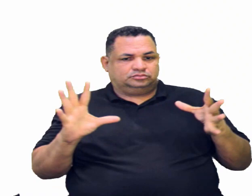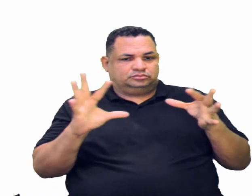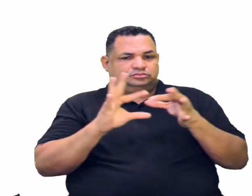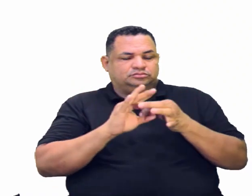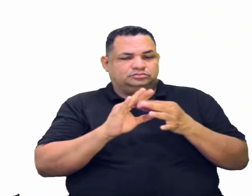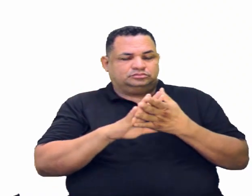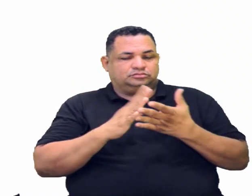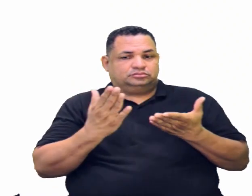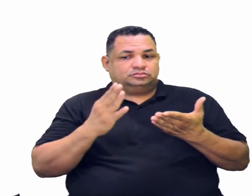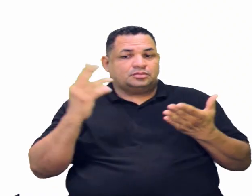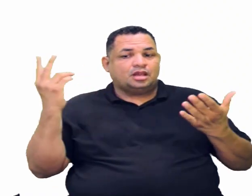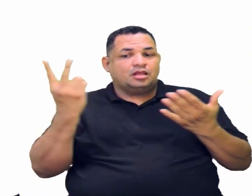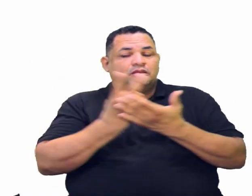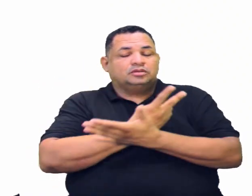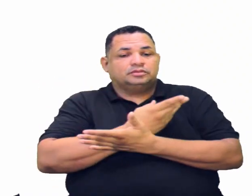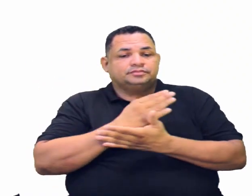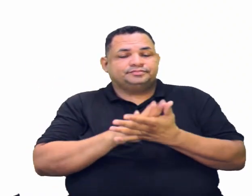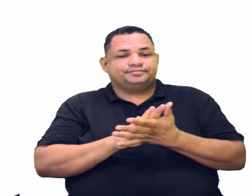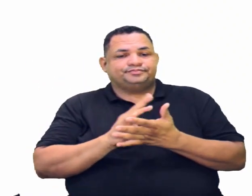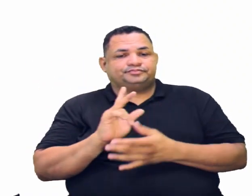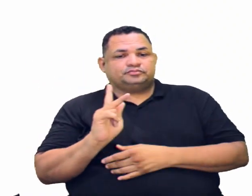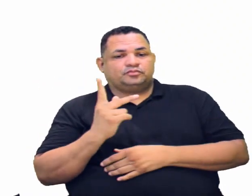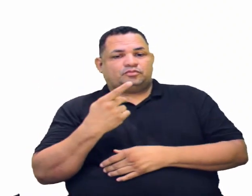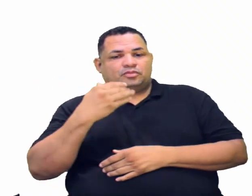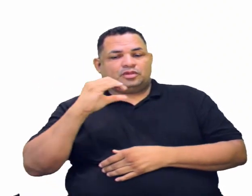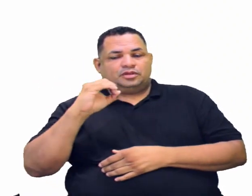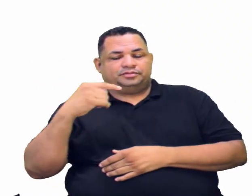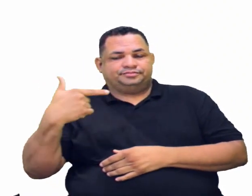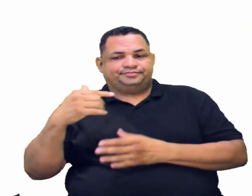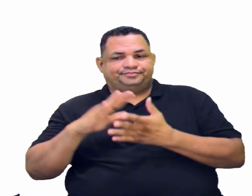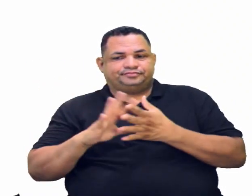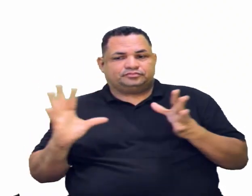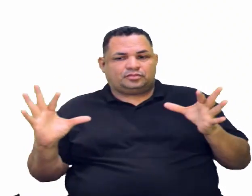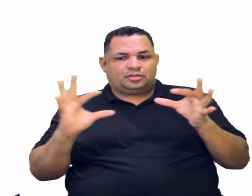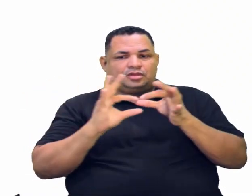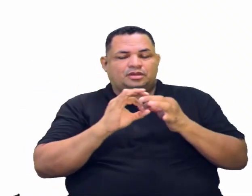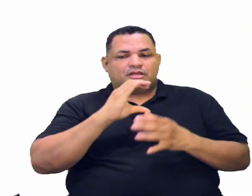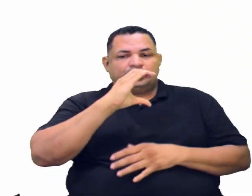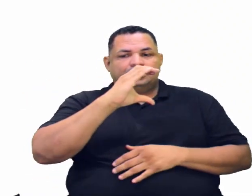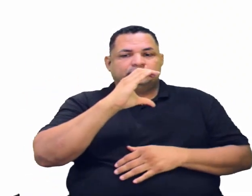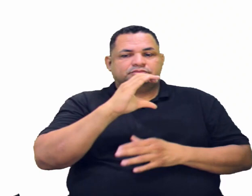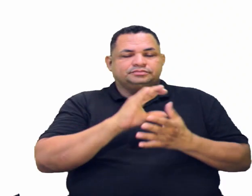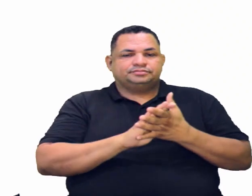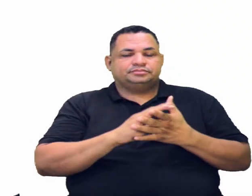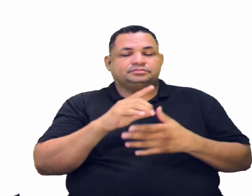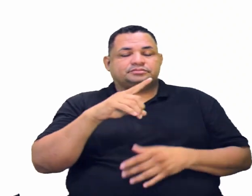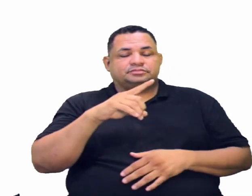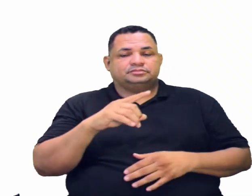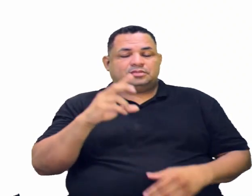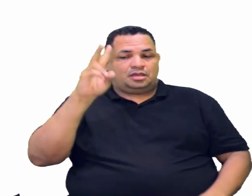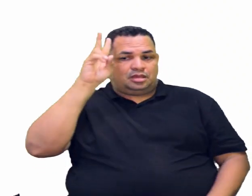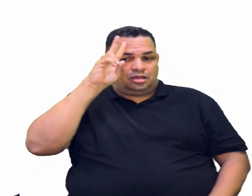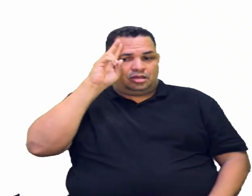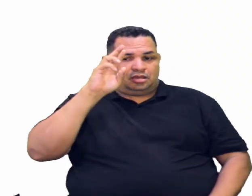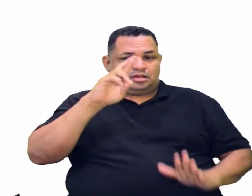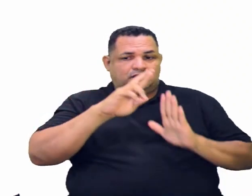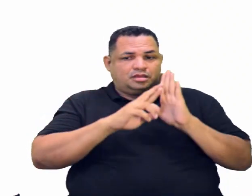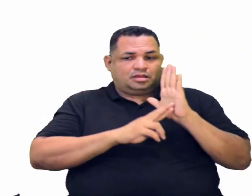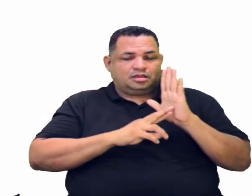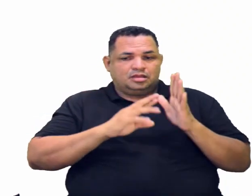a tendência aqui do hidrogênio é ligar-se ao carbono mais hidrogenado. Lembram lá da regra